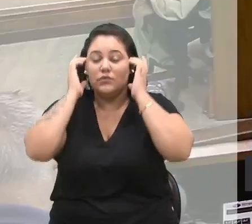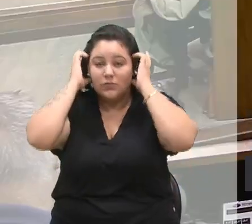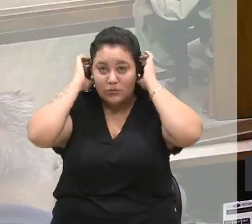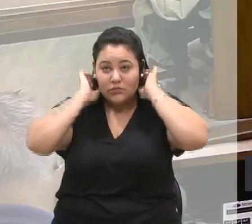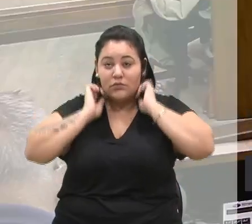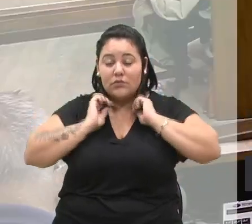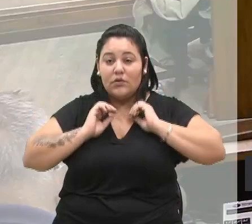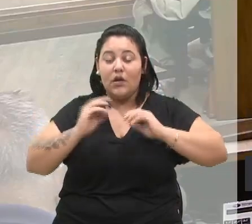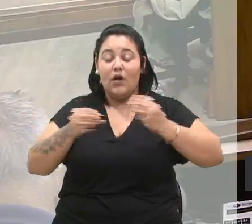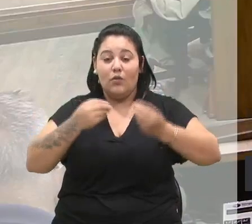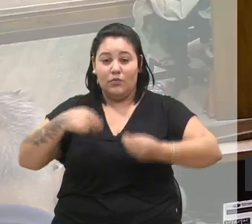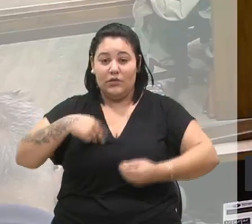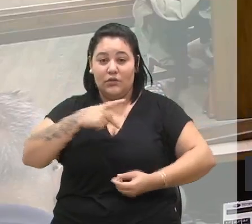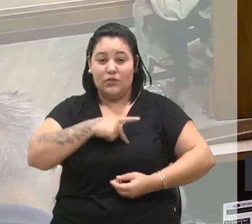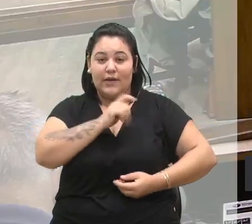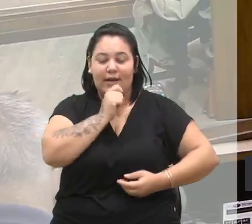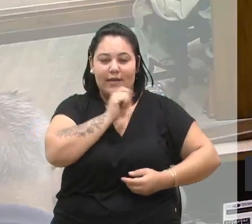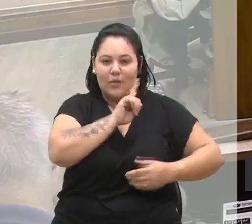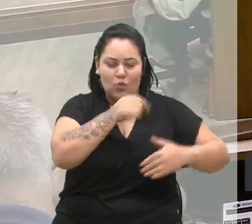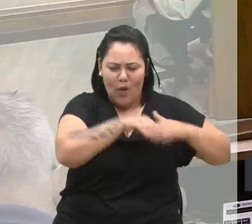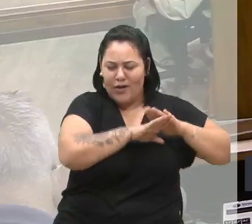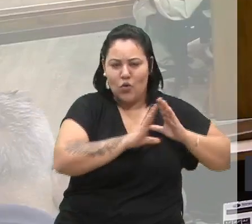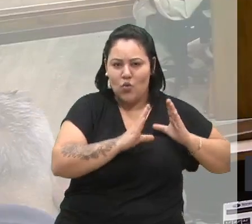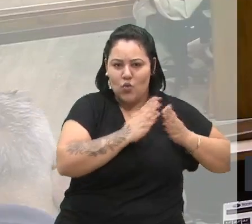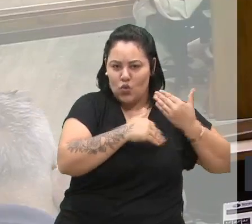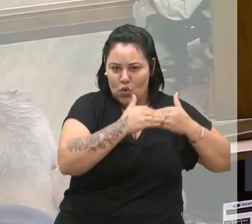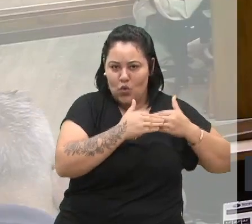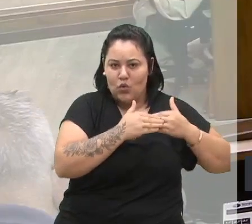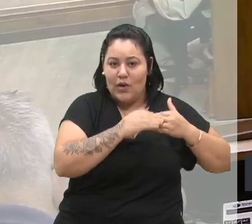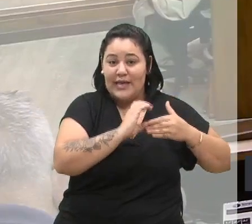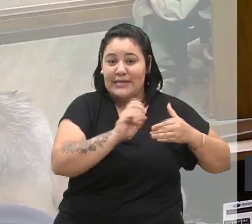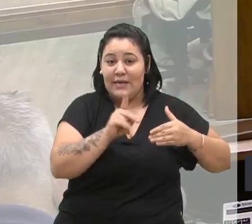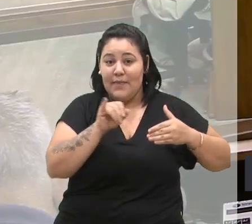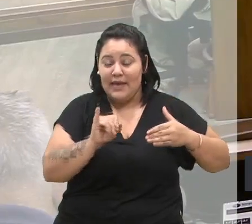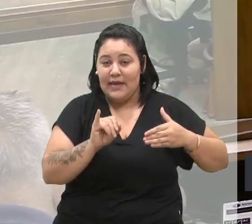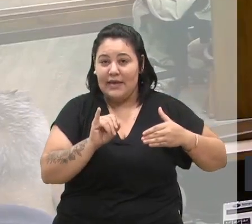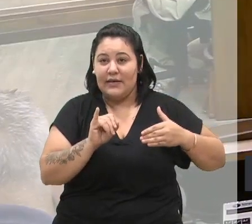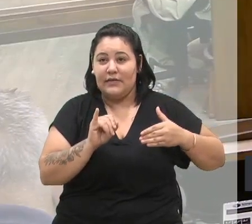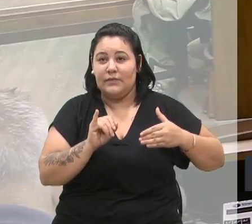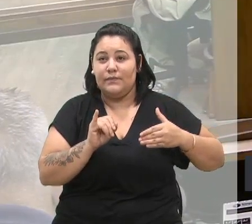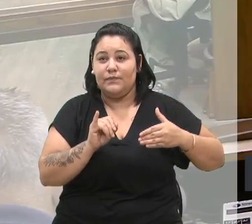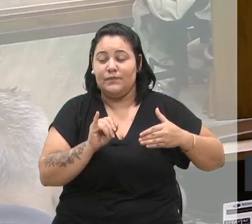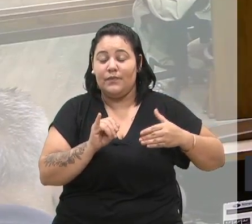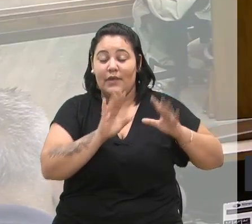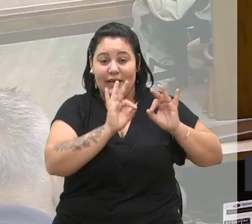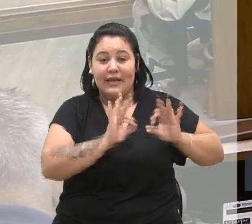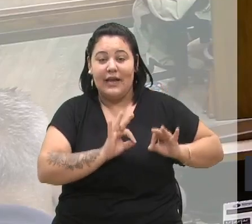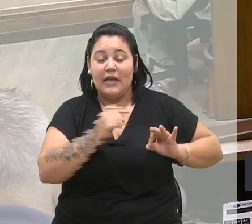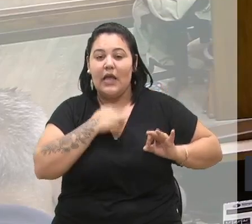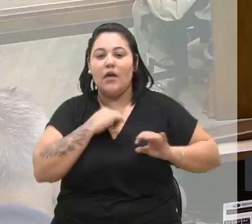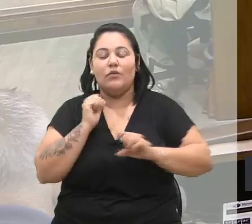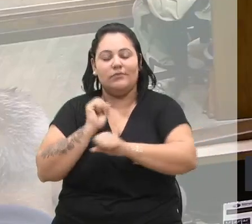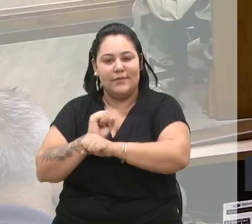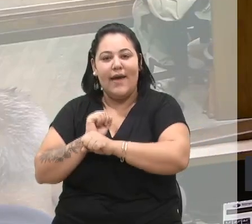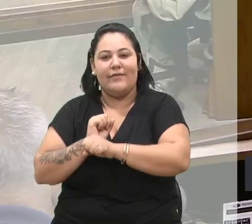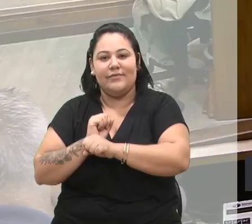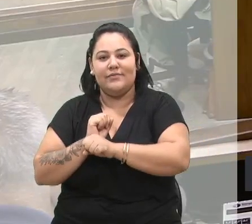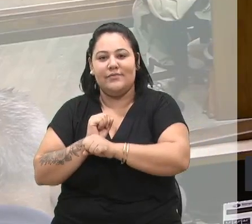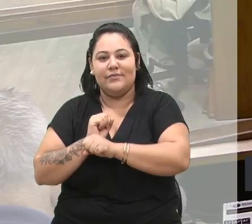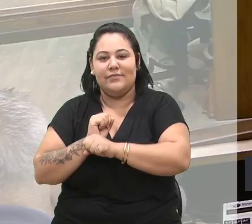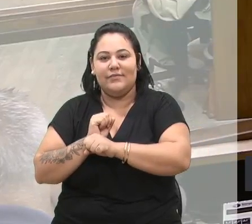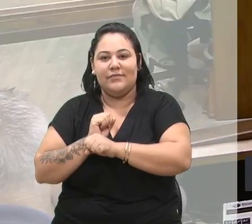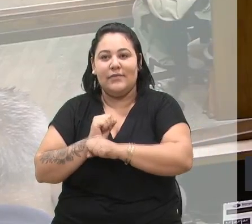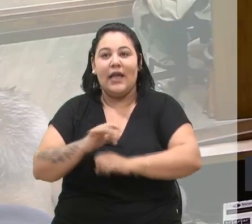como o Ministério Público não arquivou toda a CPI, né, arquivou essa questão, eu espero que haja